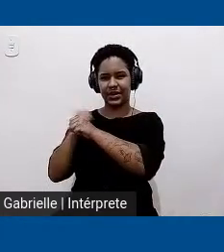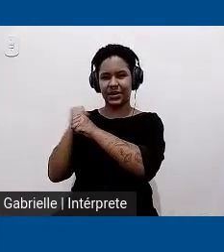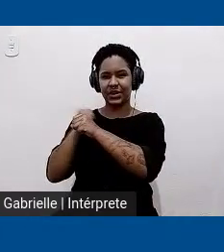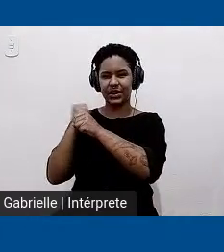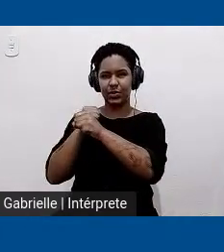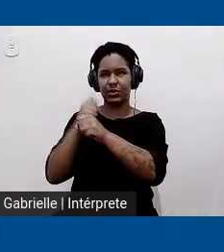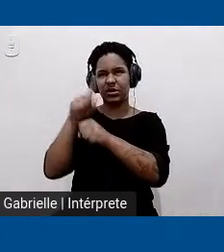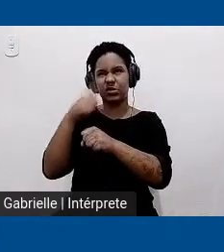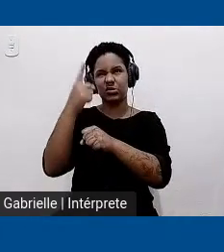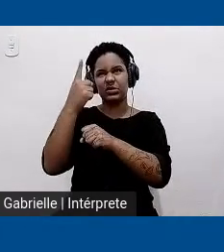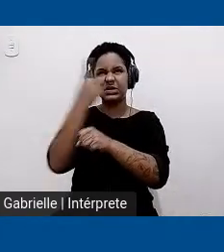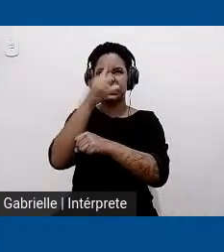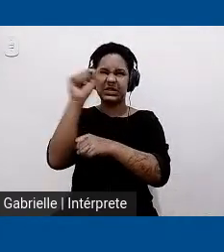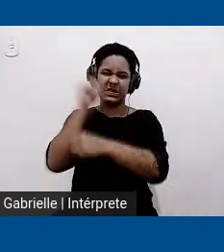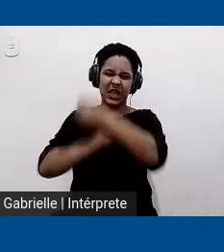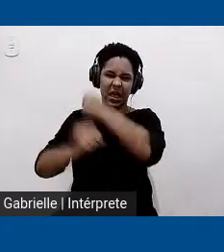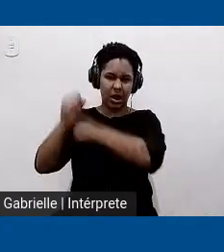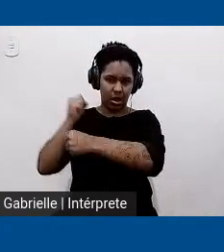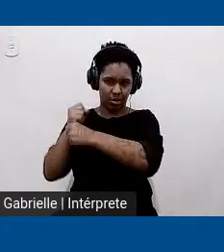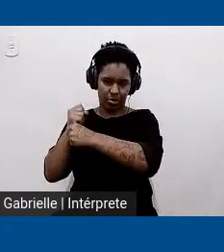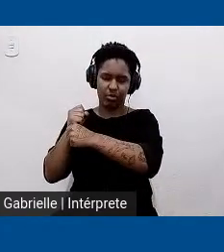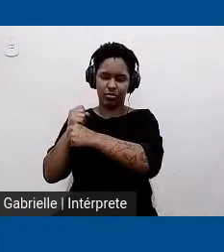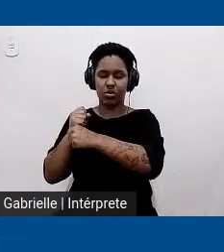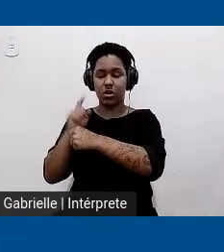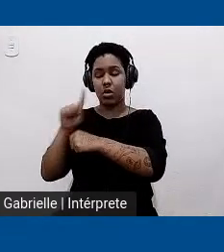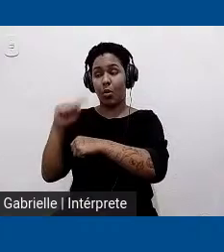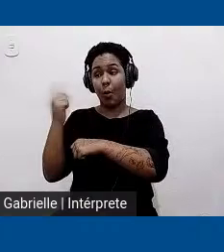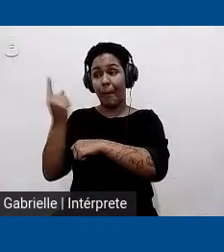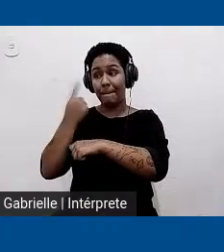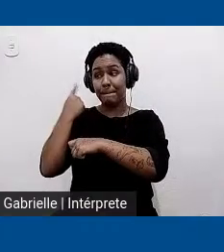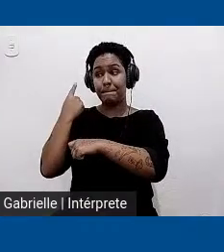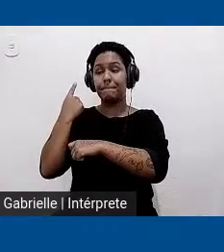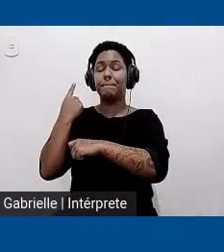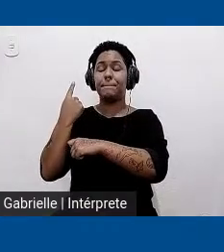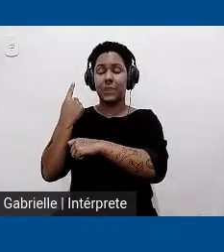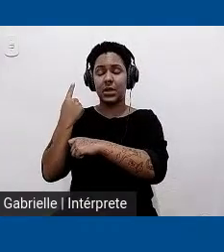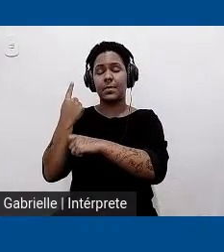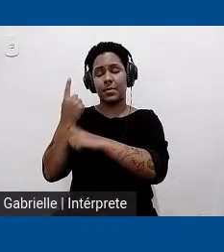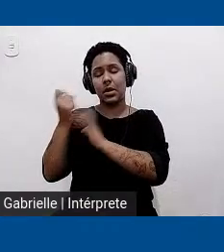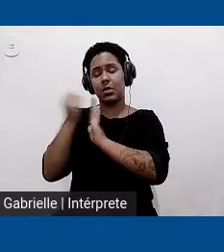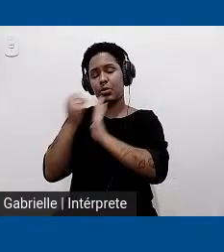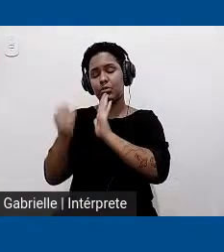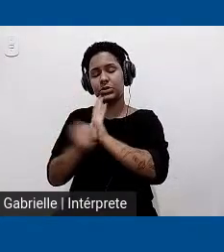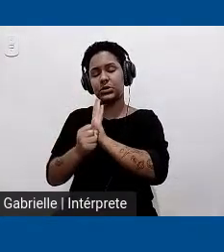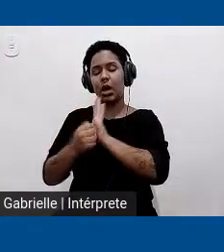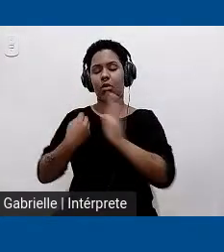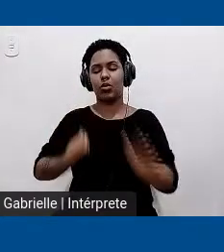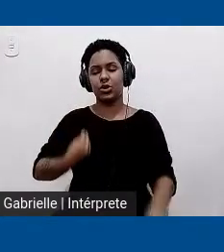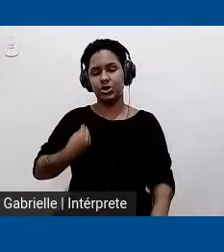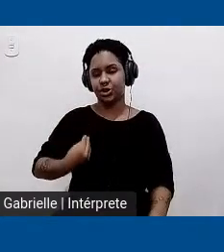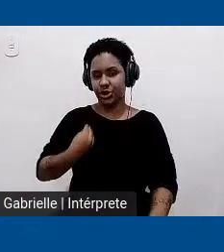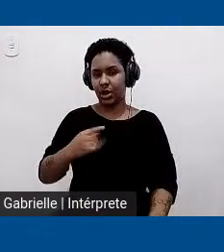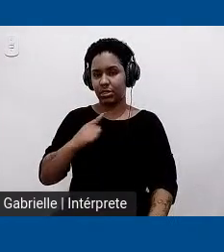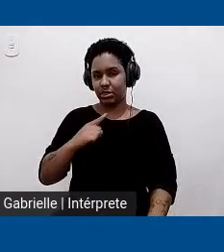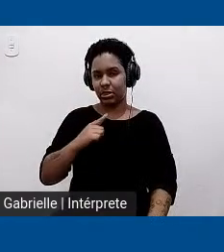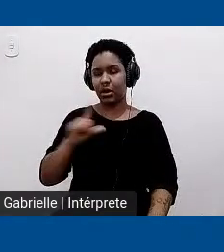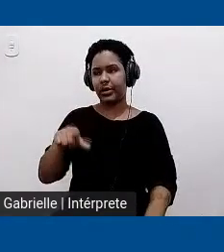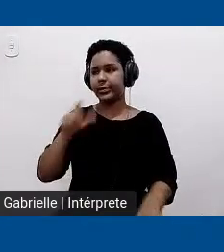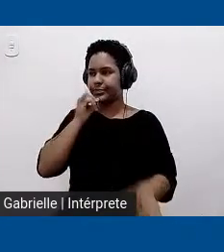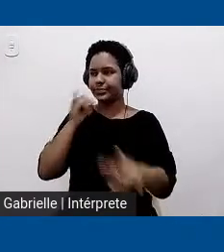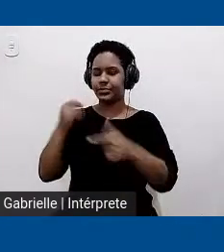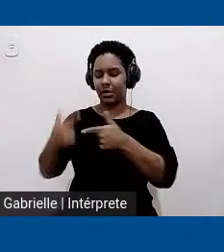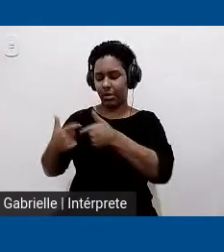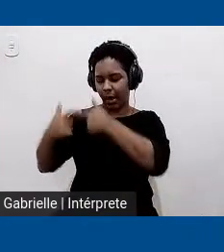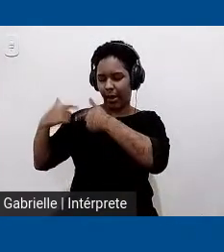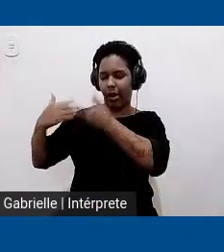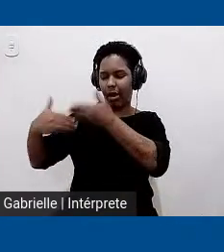um século, né, o seu primeiro século de existência, vamos dizer, até o pós-guerra, até a década